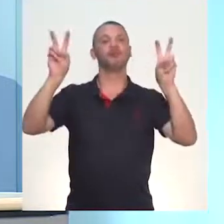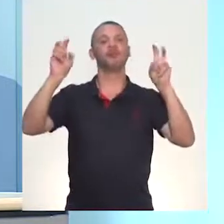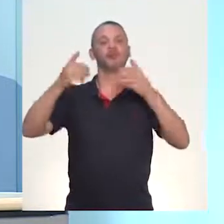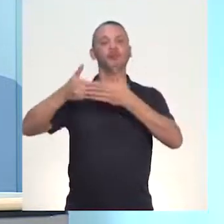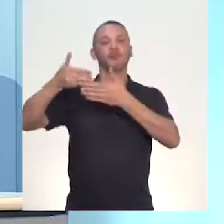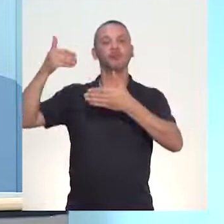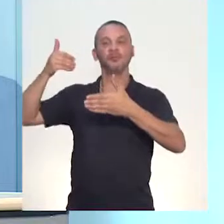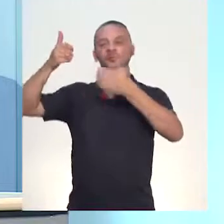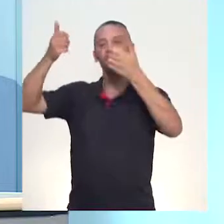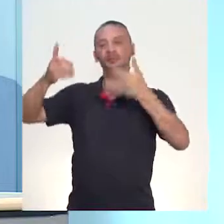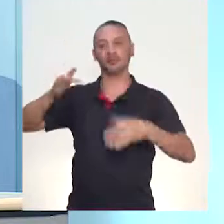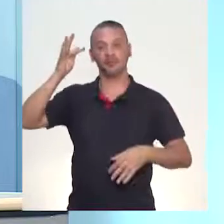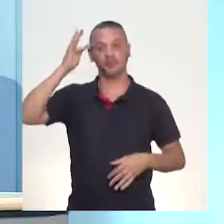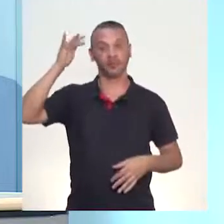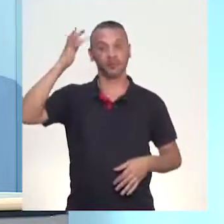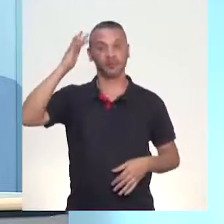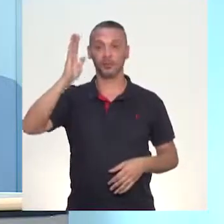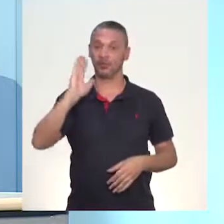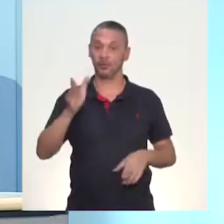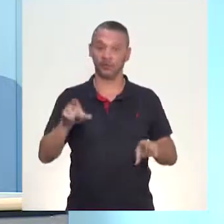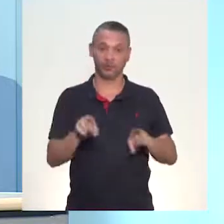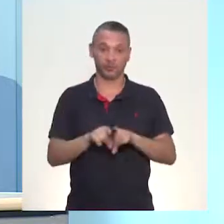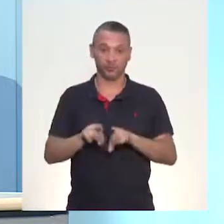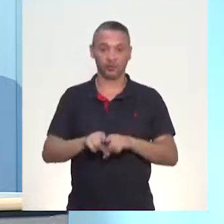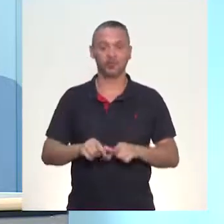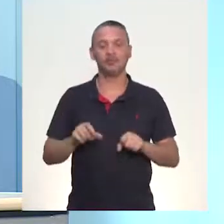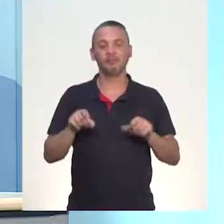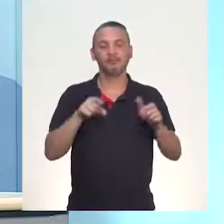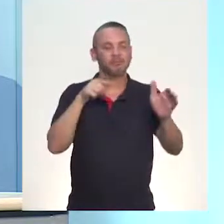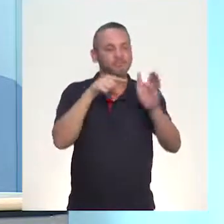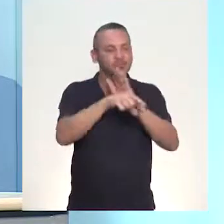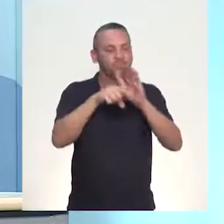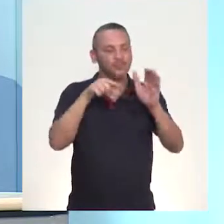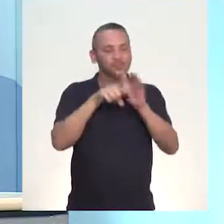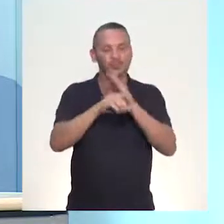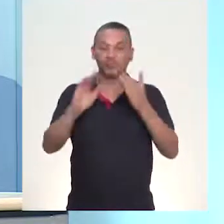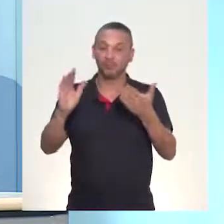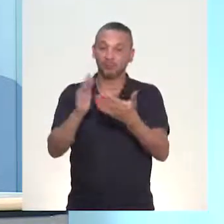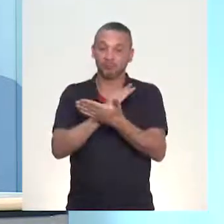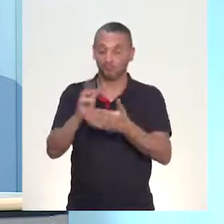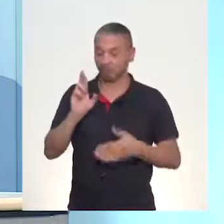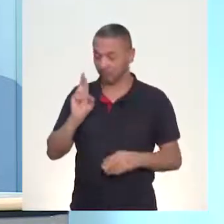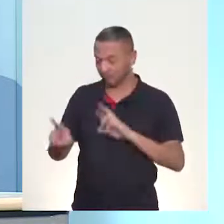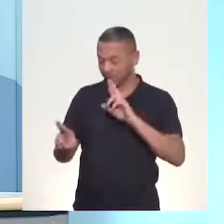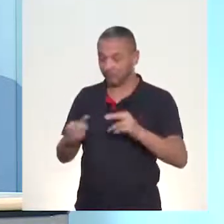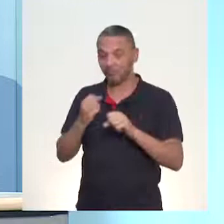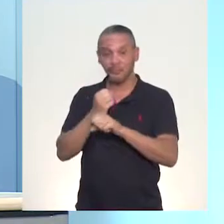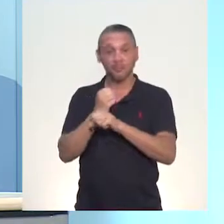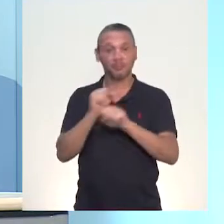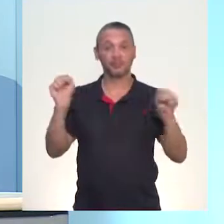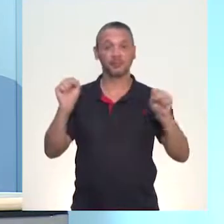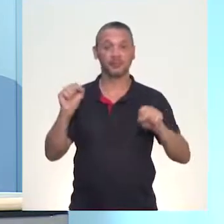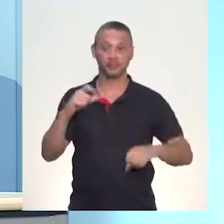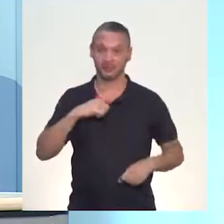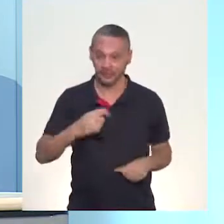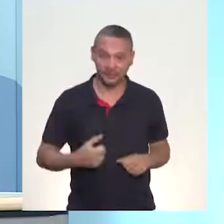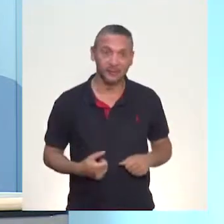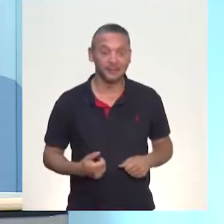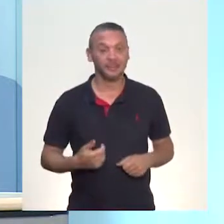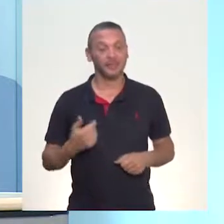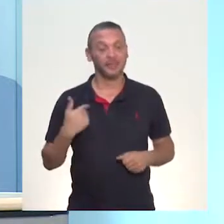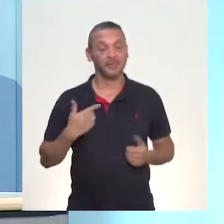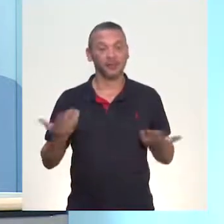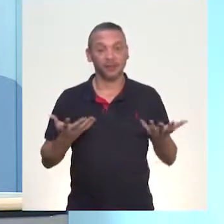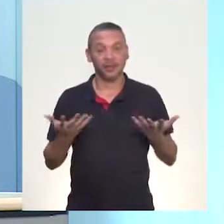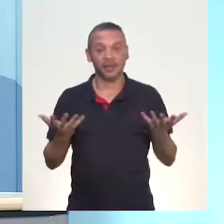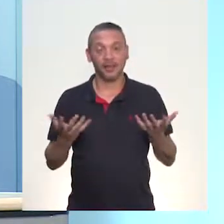dito nas aulas de filosofia, né? Então, acho que tem muitas perguntas que eu não consigo responder enquanto eu estou dando aula, e eu